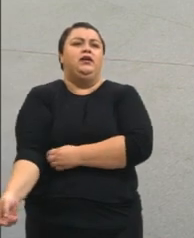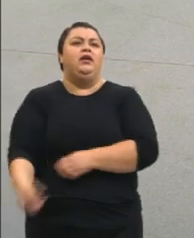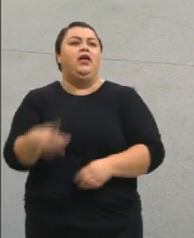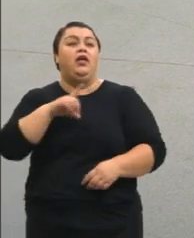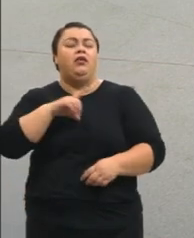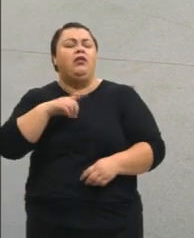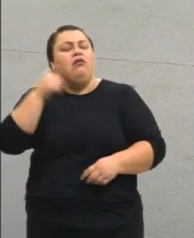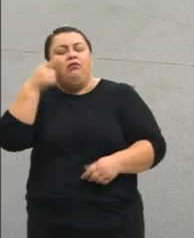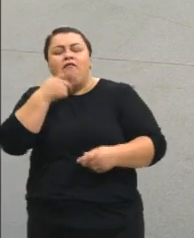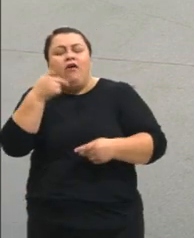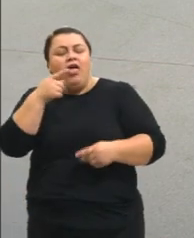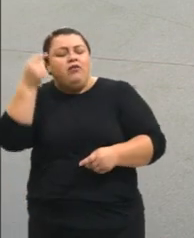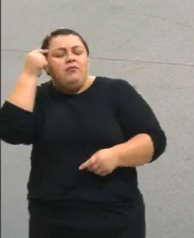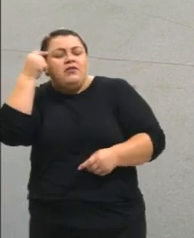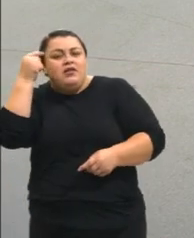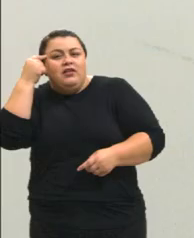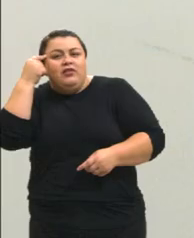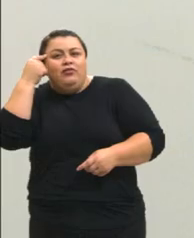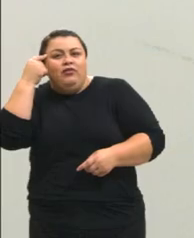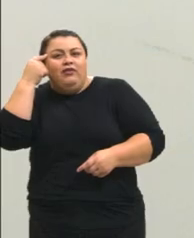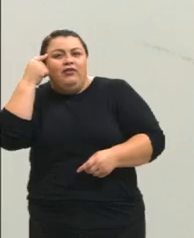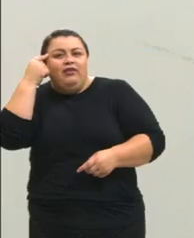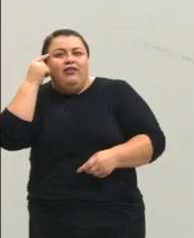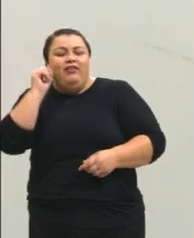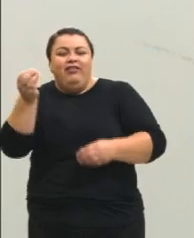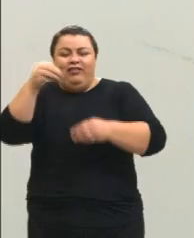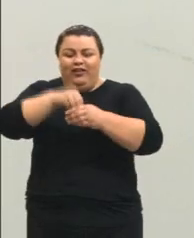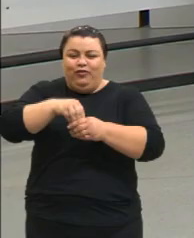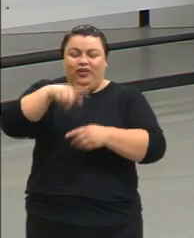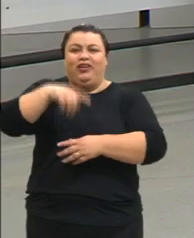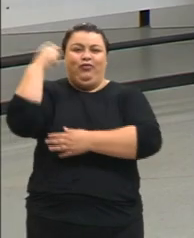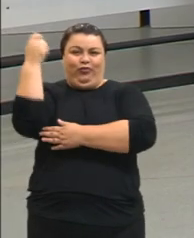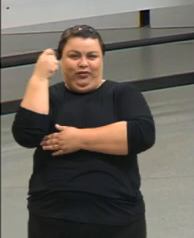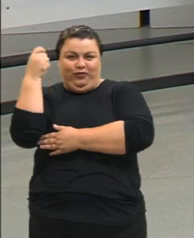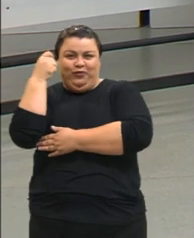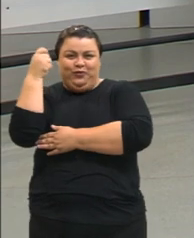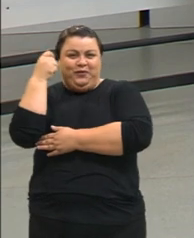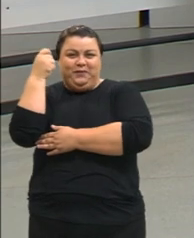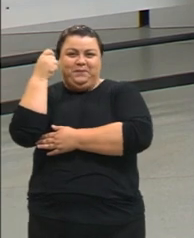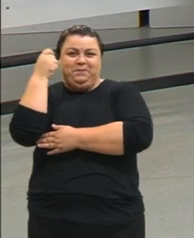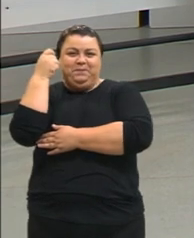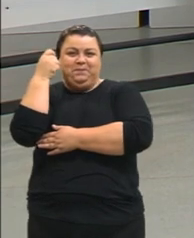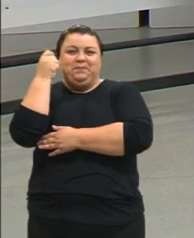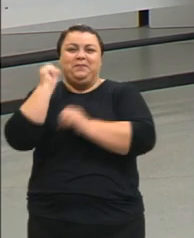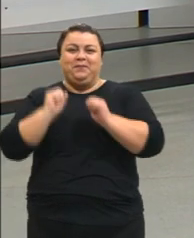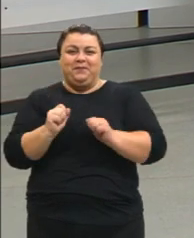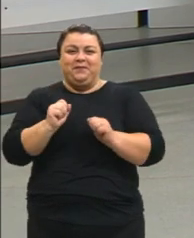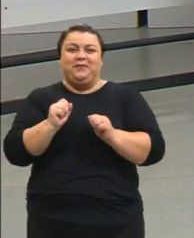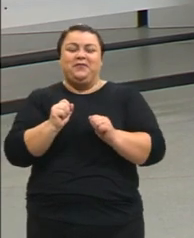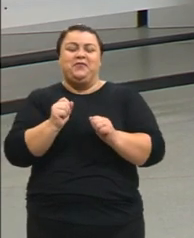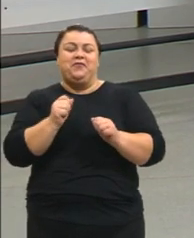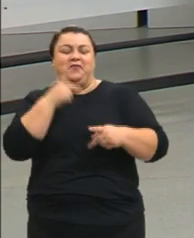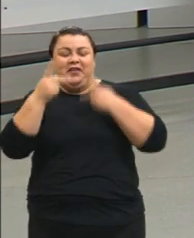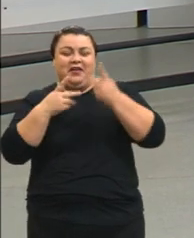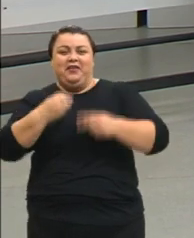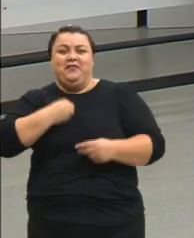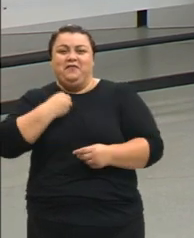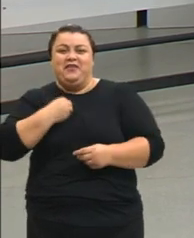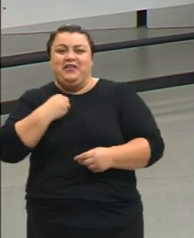tá que fica e aqui comigo dentro do próprio Rio Grande do Sul né gente pode dizer que a gente vive